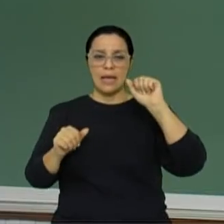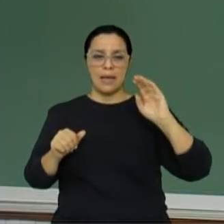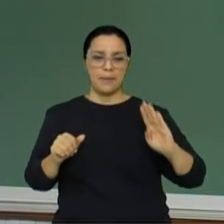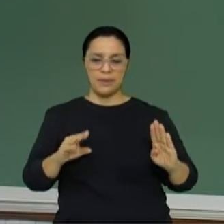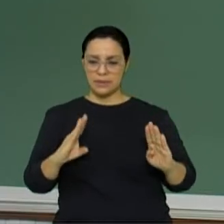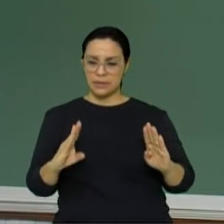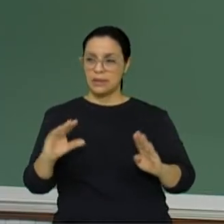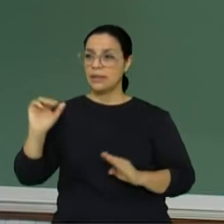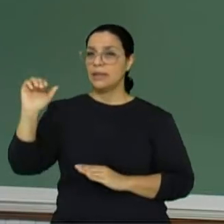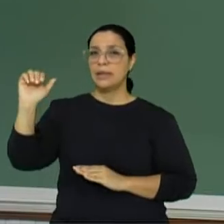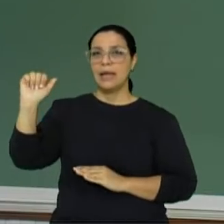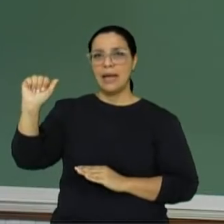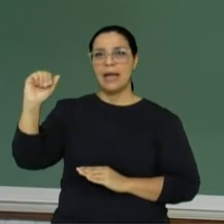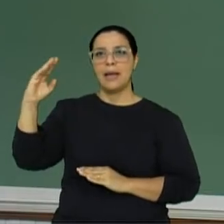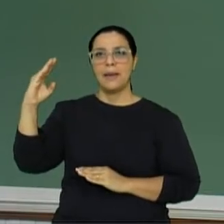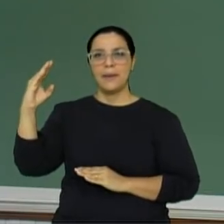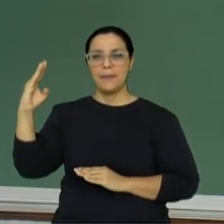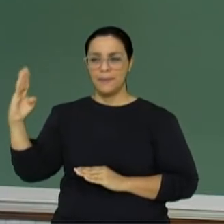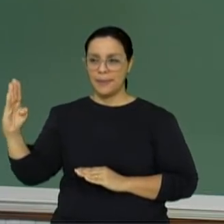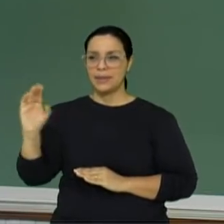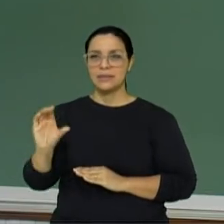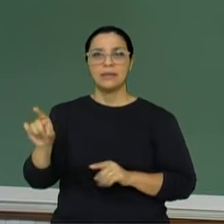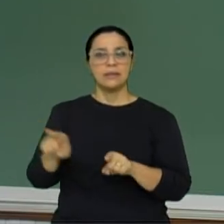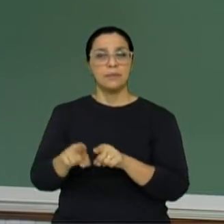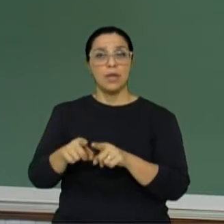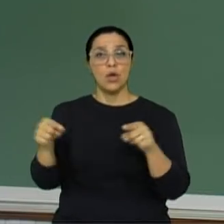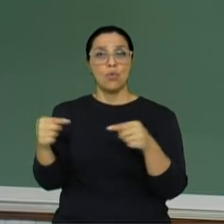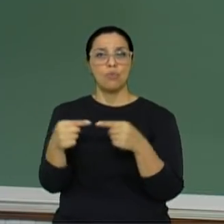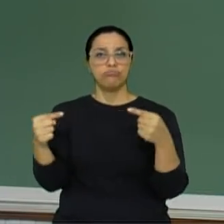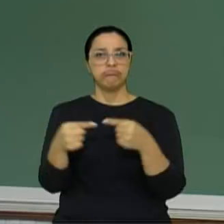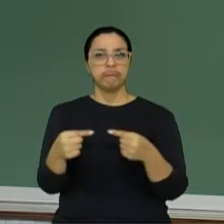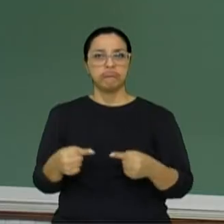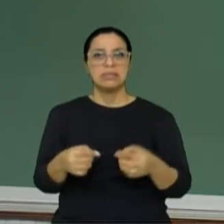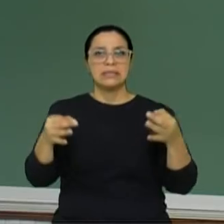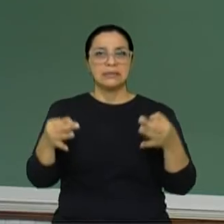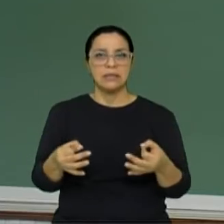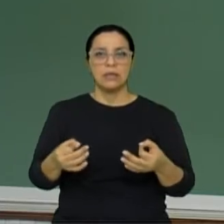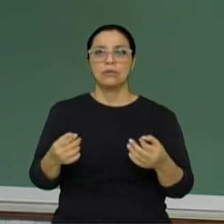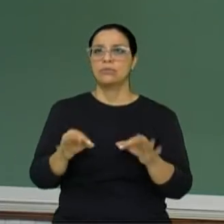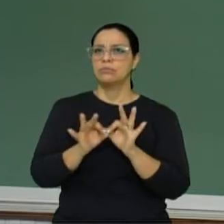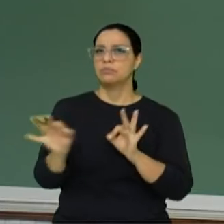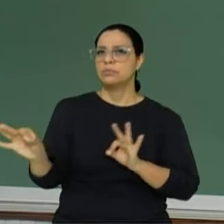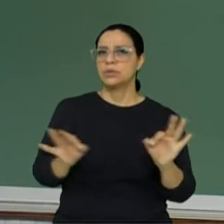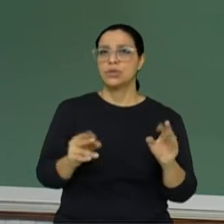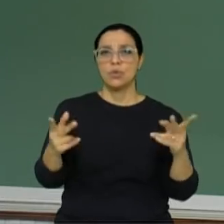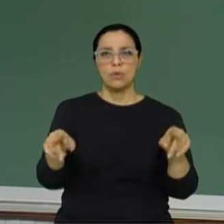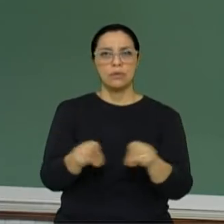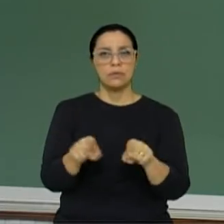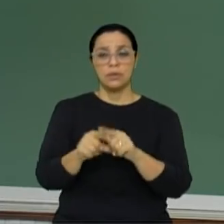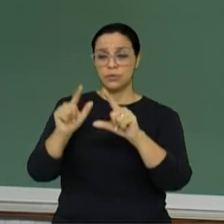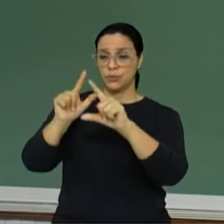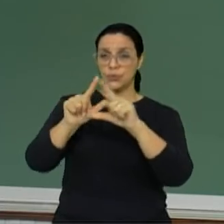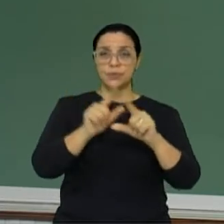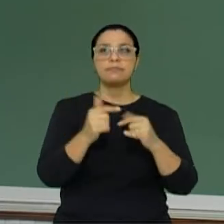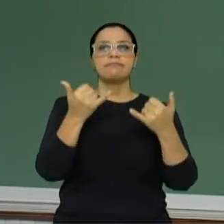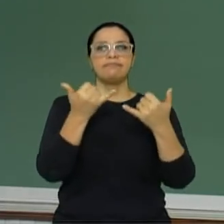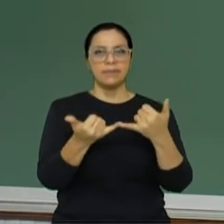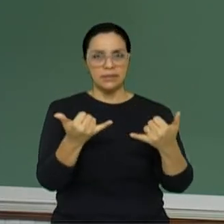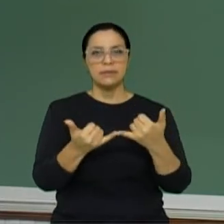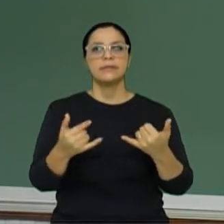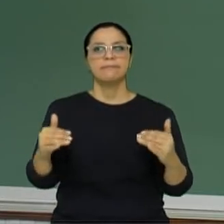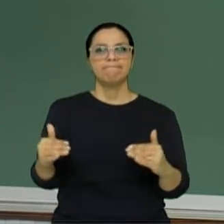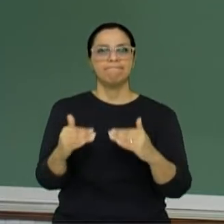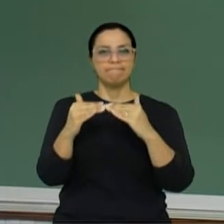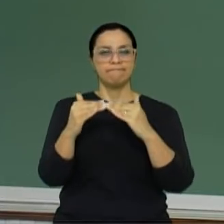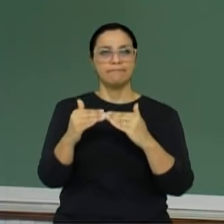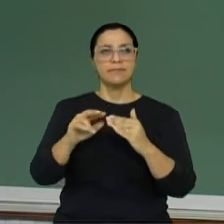vocês, se os correspondentes são congruentes, ou seja, se eles têm a mesma medida, então aí eles são semelhantes, os triângulos são semelhantes, beleza? E aqui